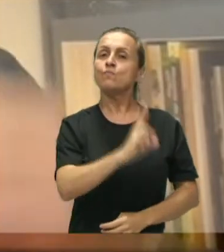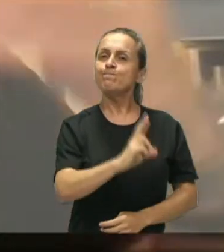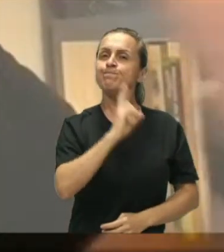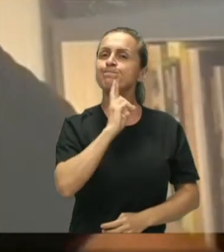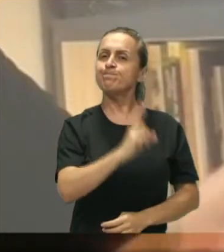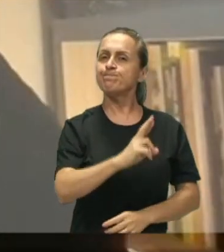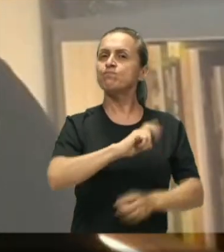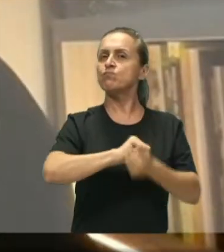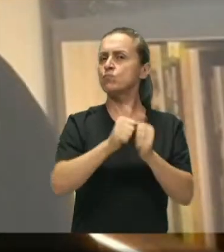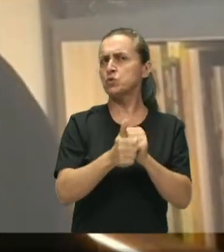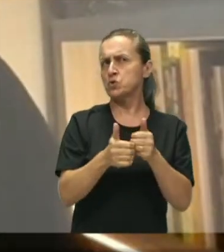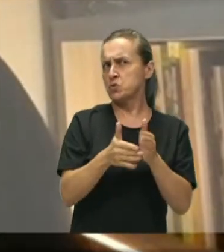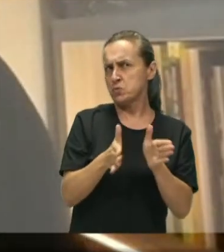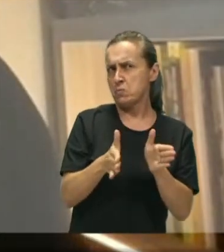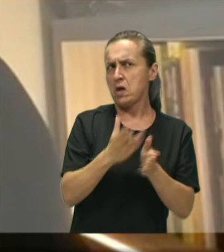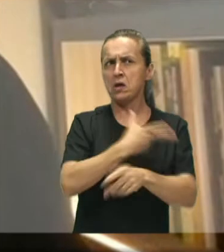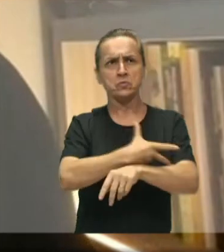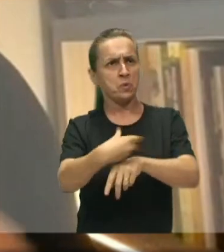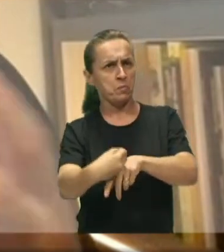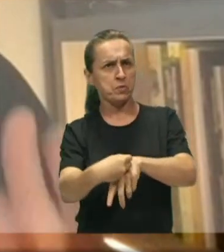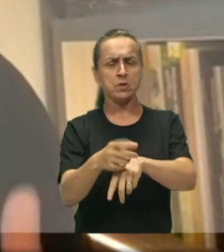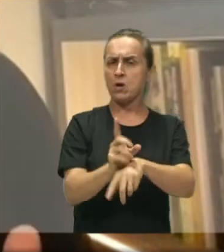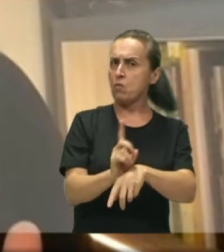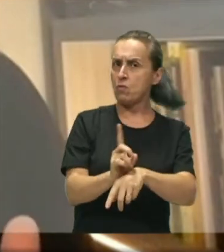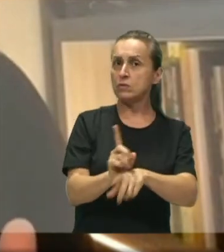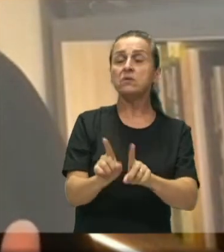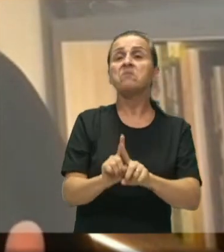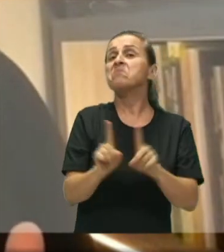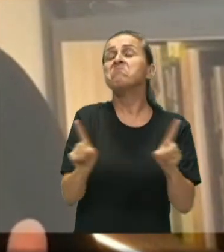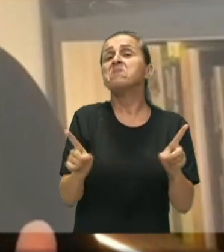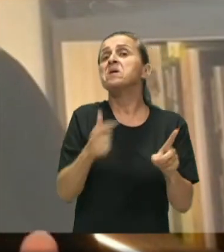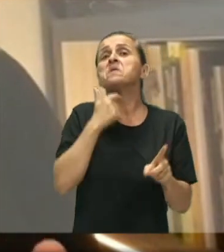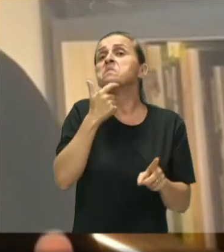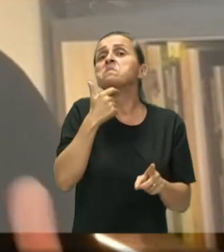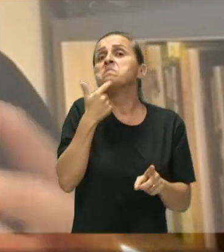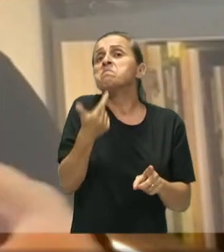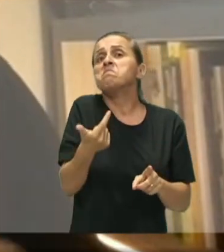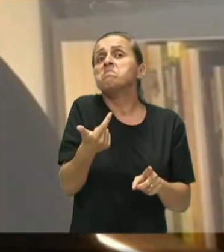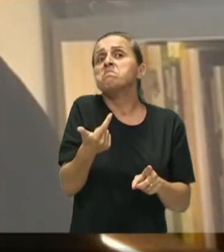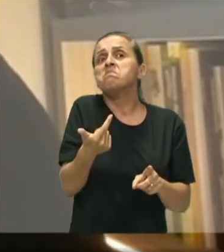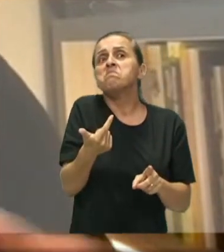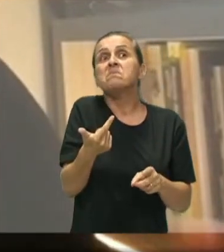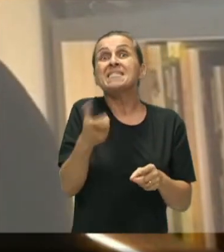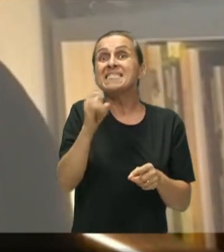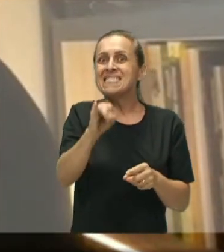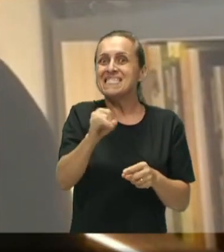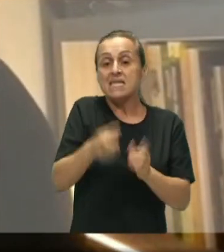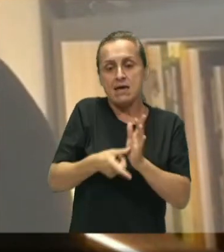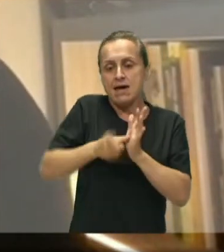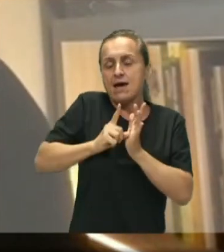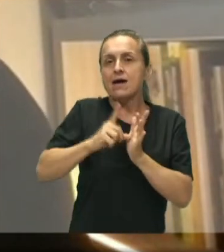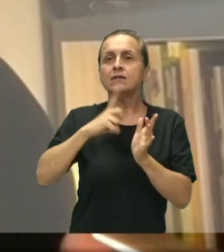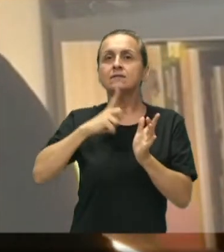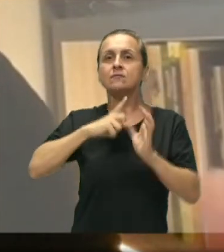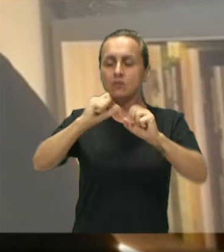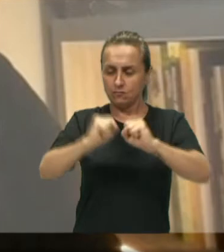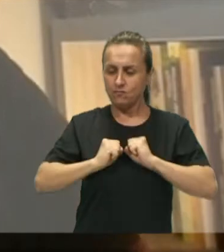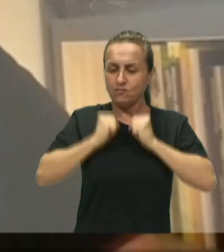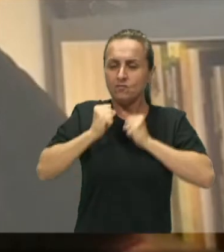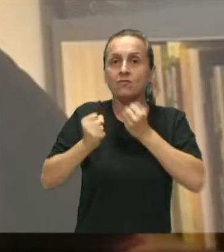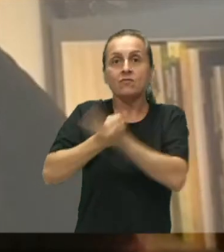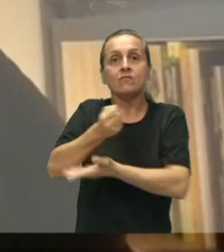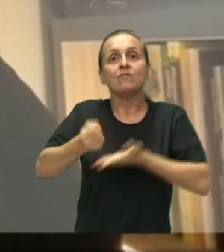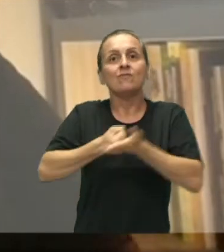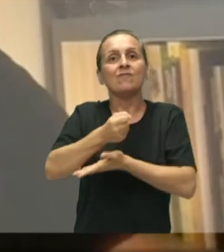abertos vai ser campeão não vai ser campeão agora de pouco isso adianta se você não fortalece uma base esportiva